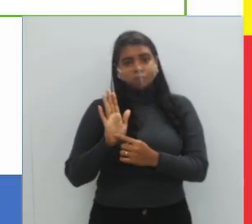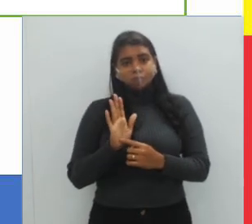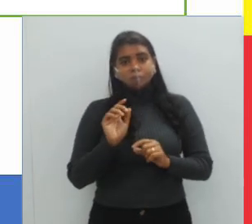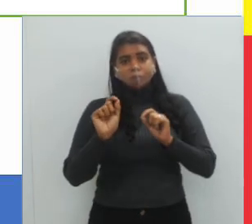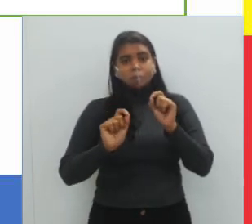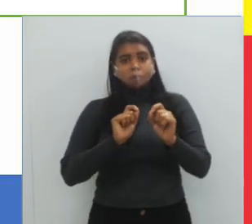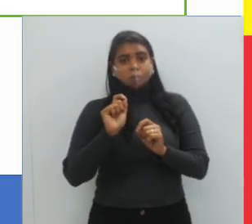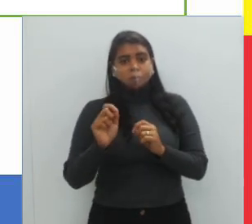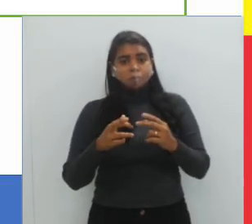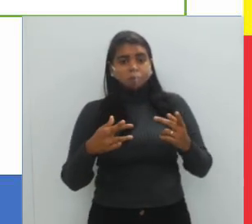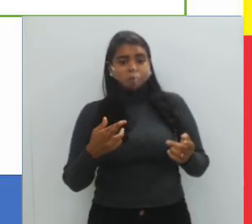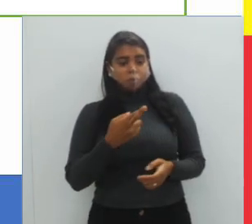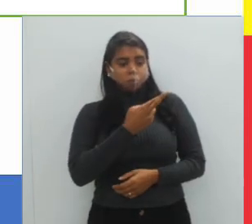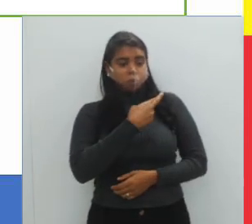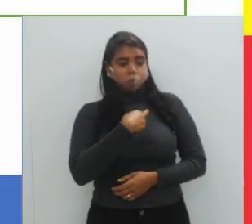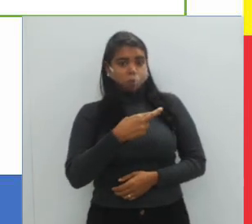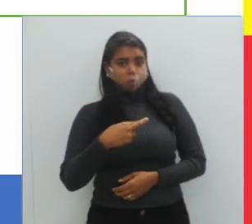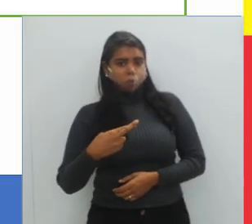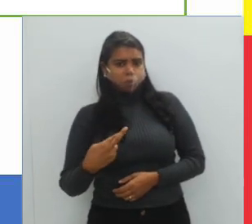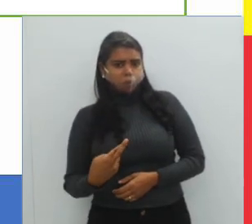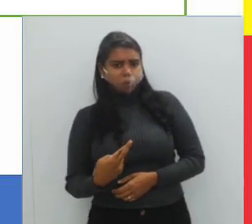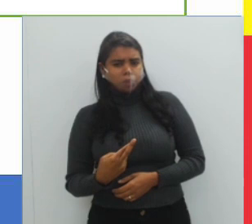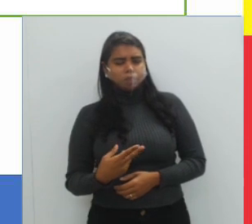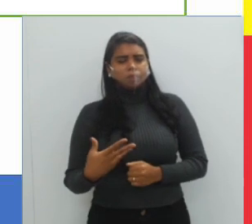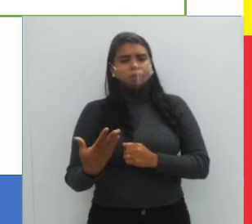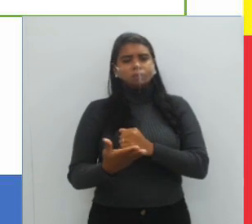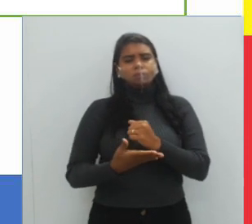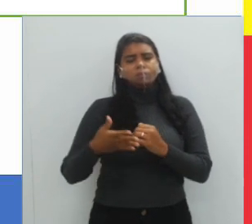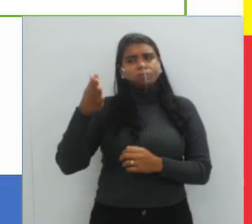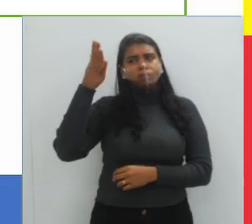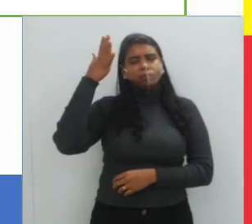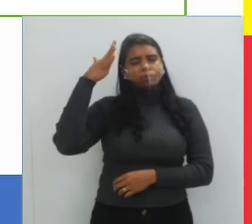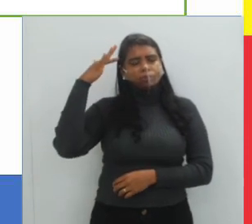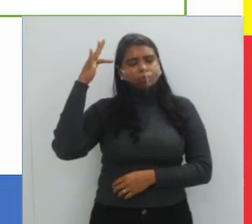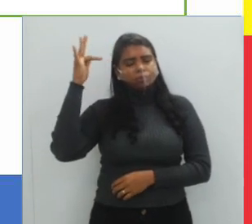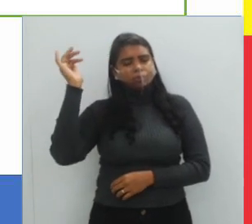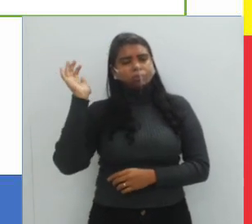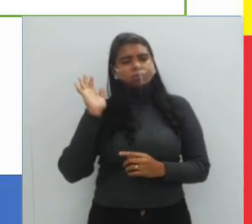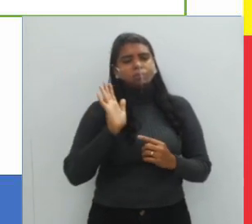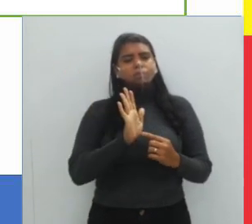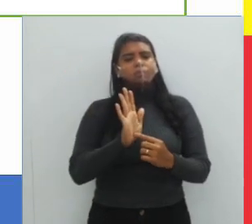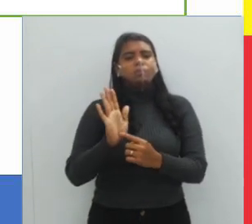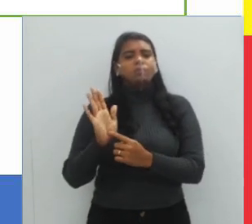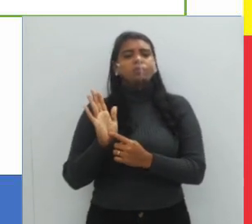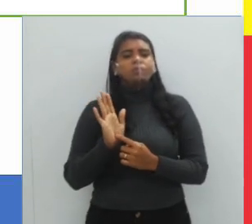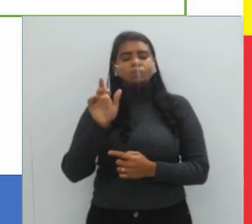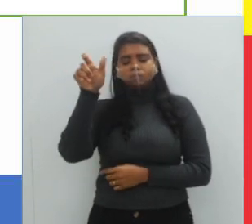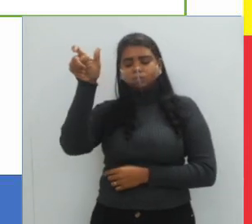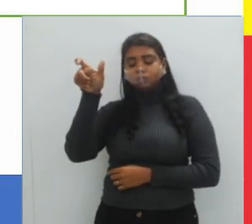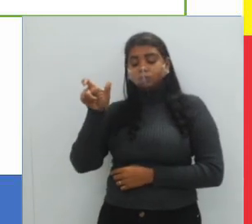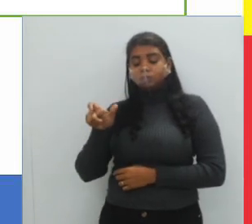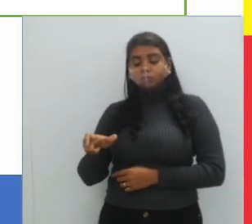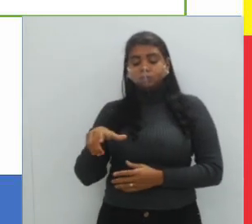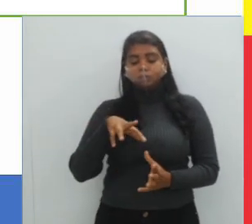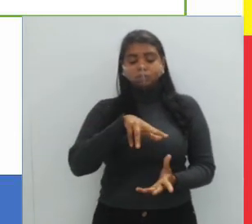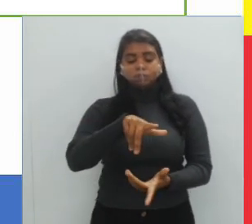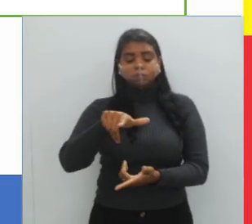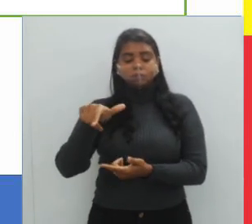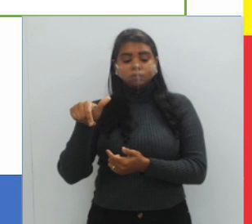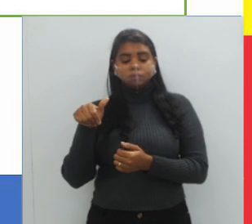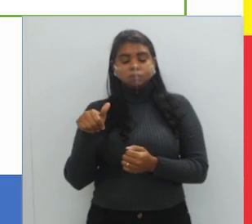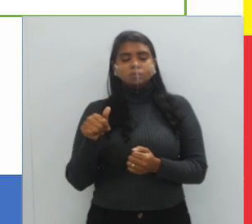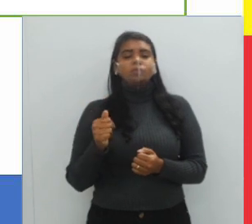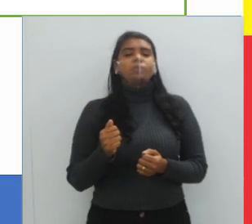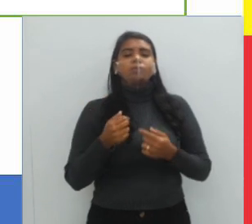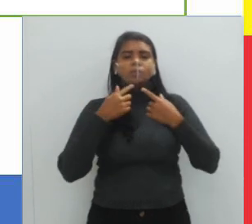ao considerar que as religiões têm sua base filosófica relacionada ao ser humano e ao mundo